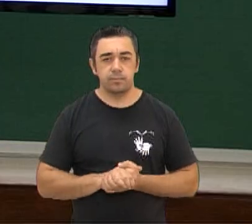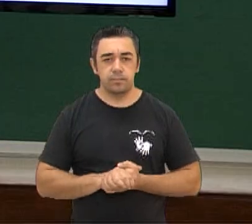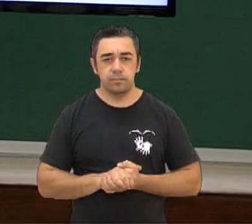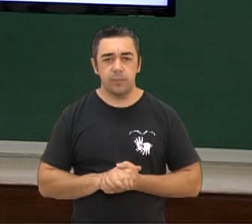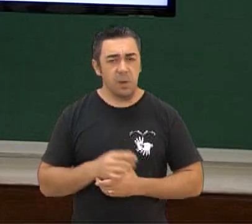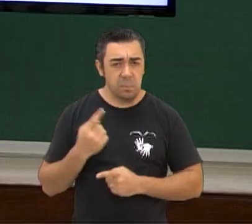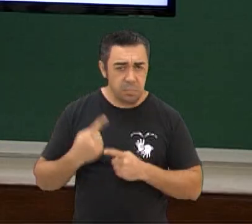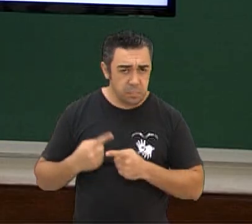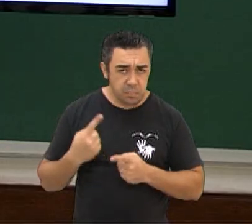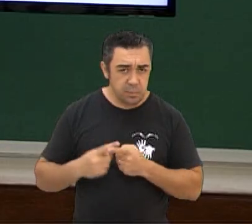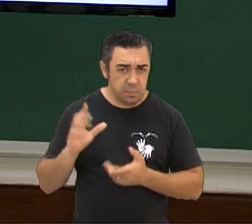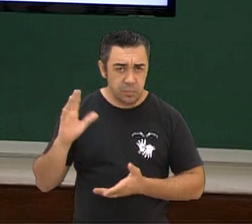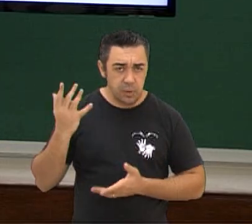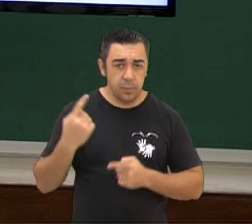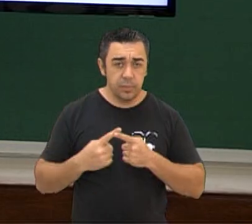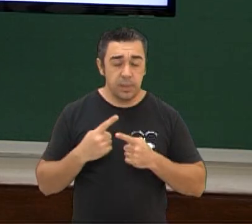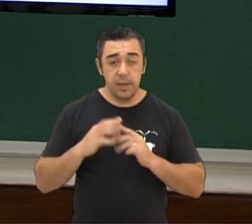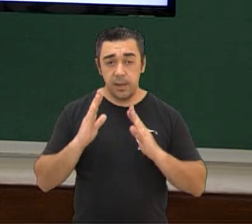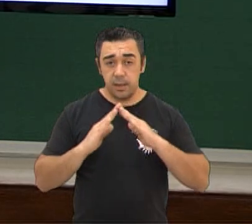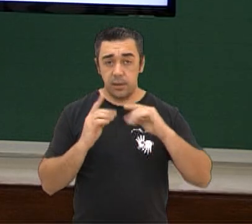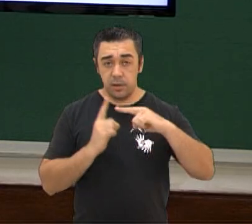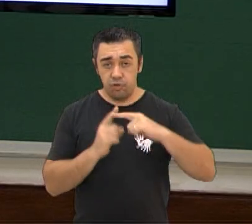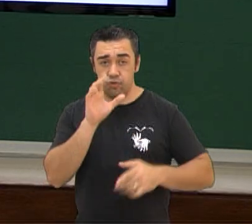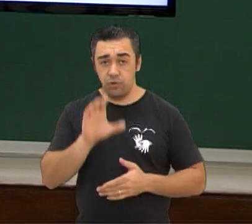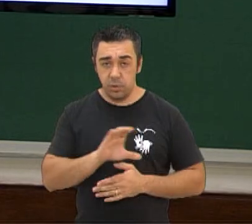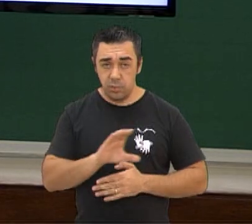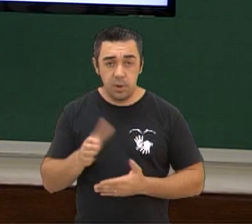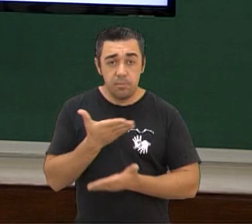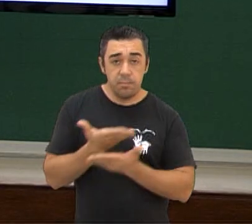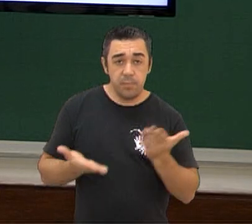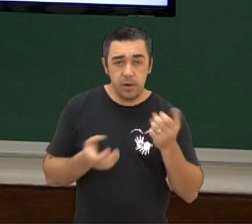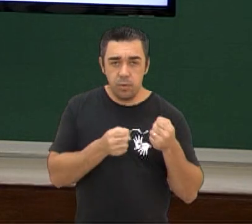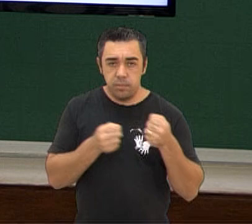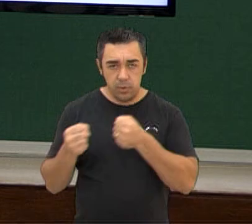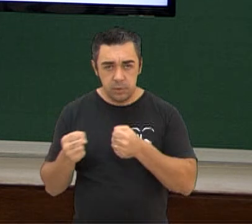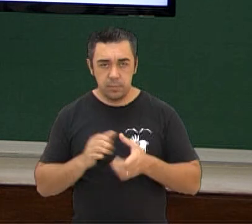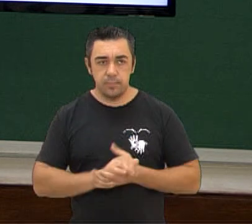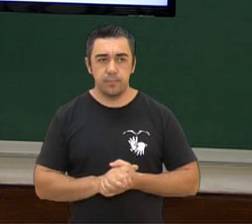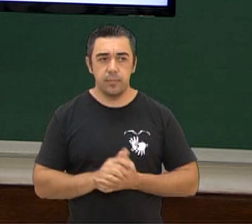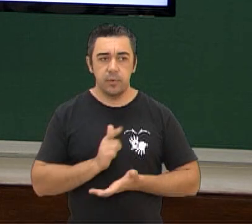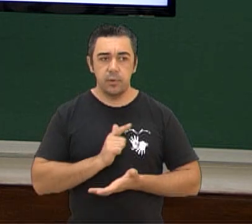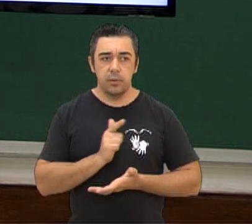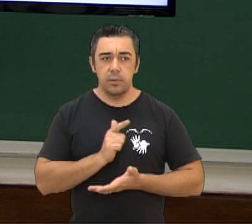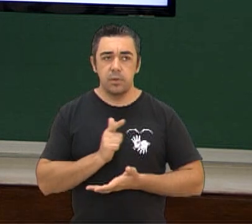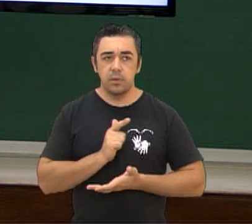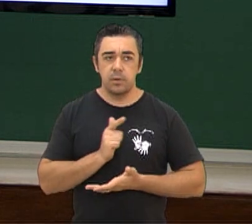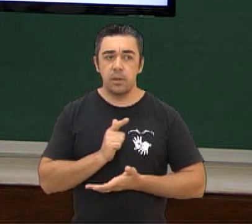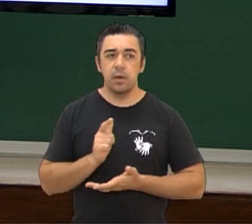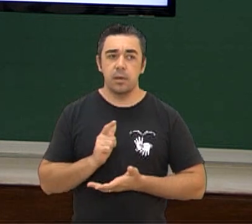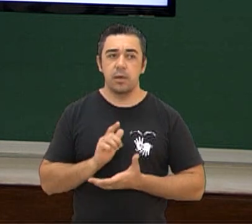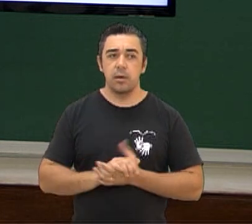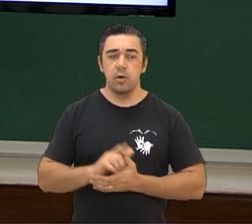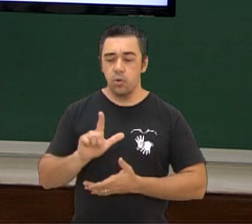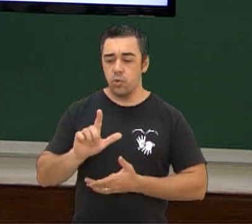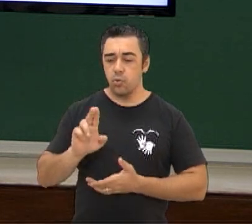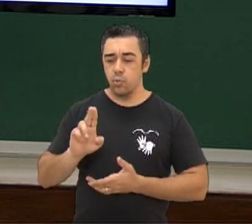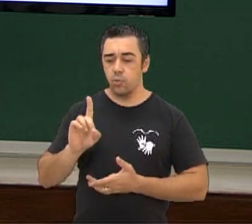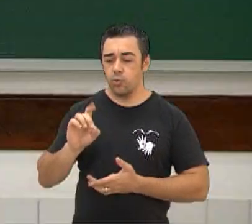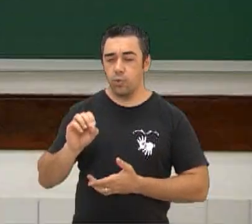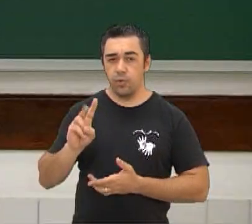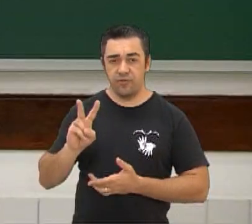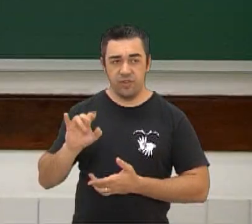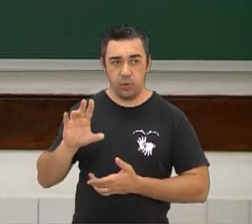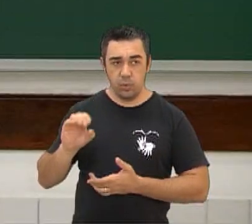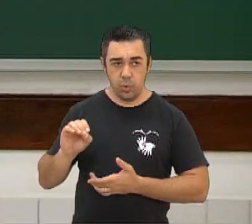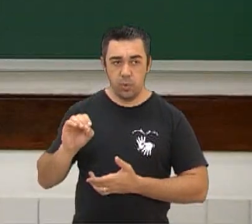E por que isso acontecia? A igreja perdia o poder. Então Ludovico o Bávaro não reconhecia mais o Papa. Então